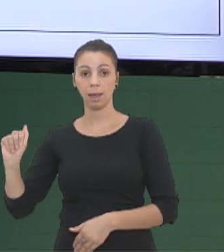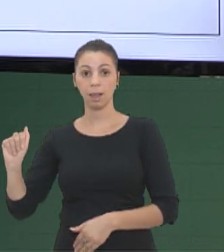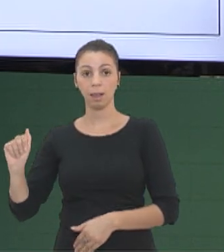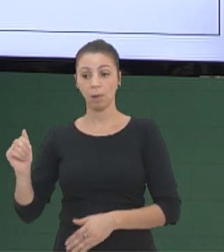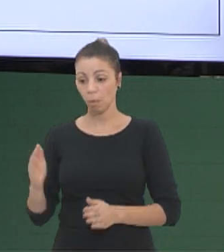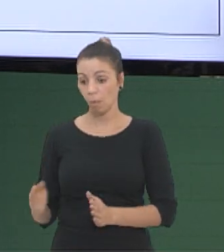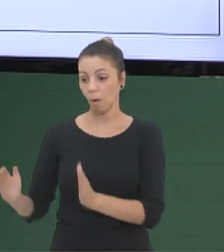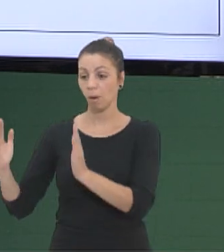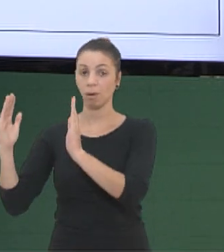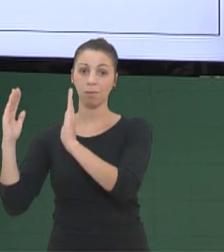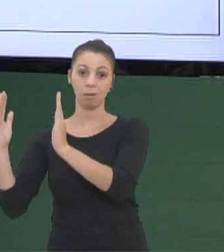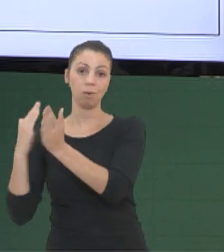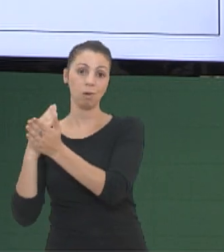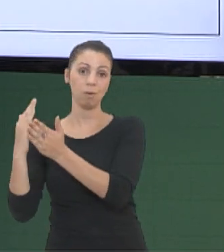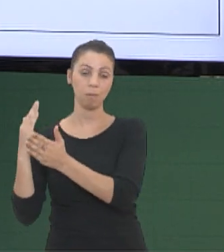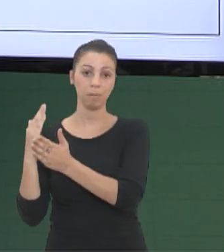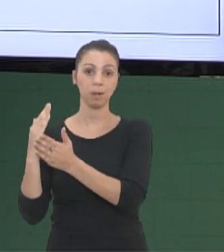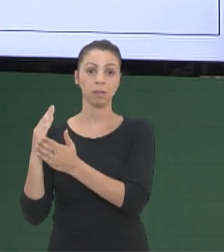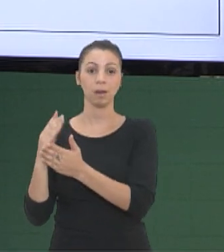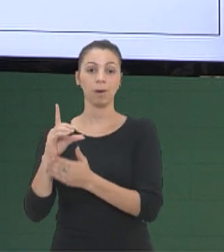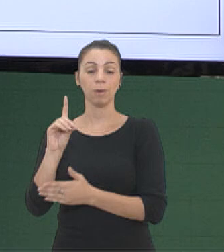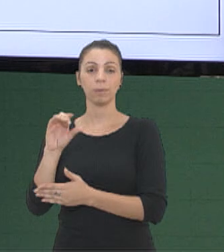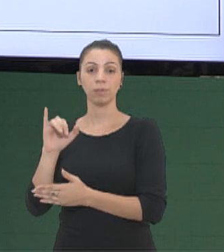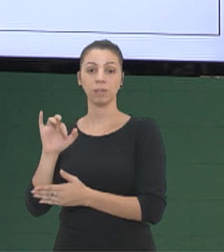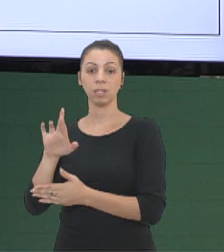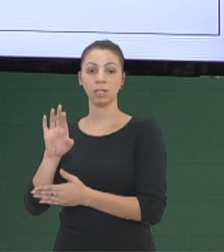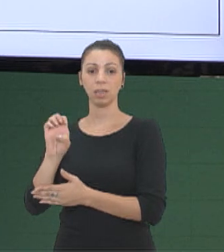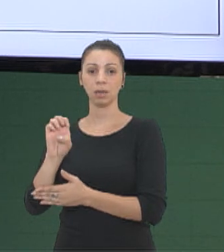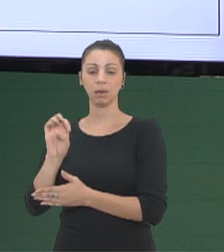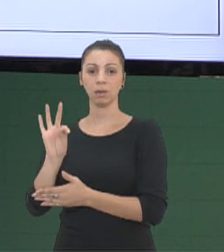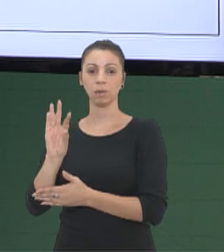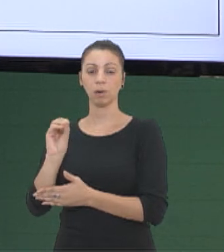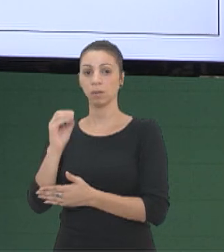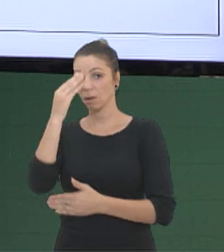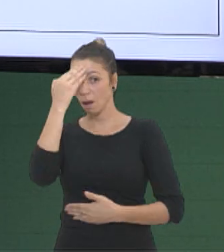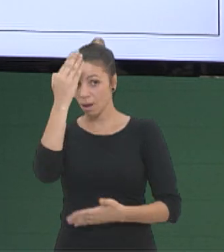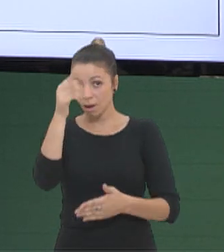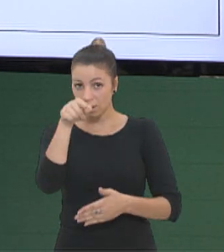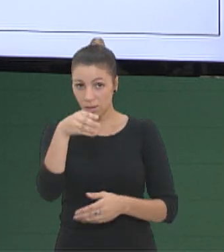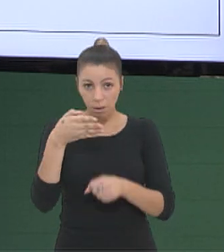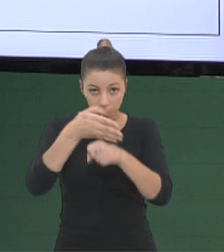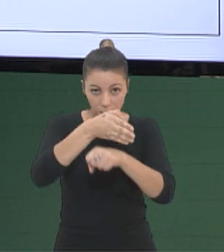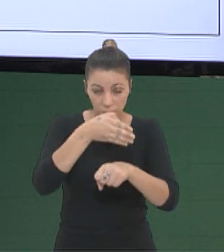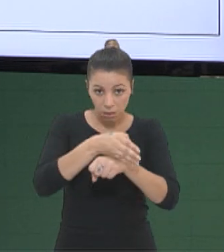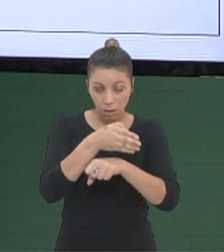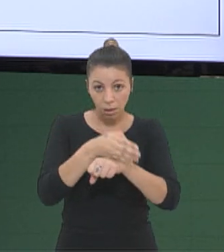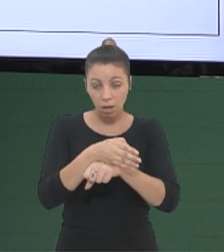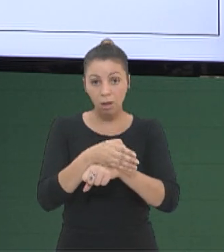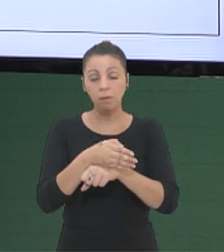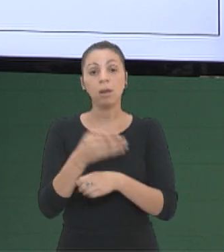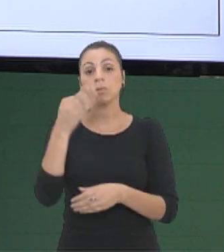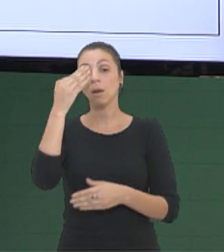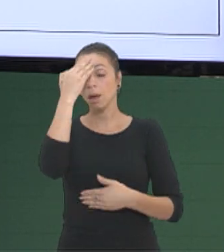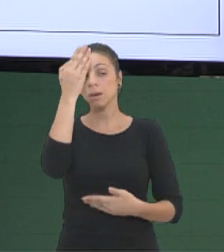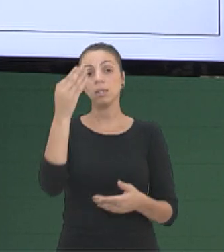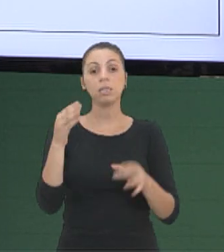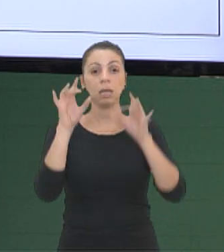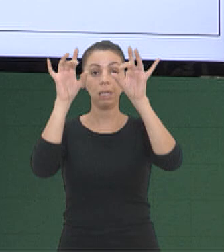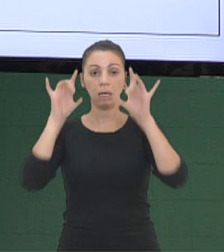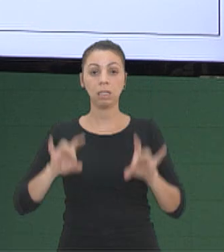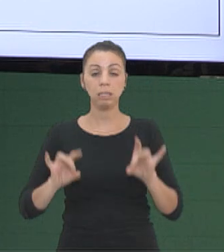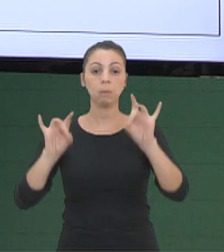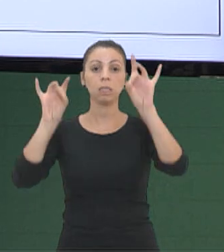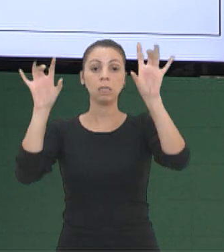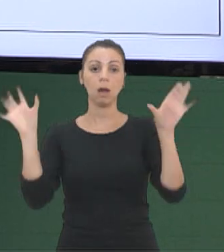conversaremos então na próxima aula. Agradeço a participação de vocês e queria agradecer de forma especial aqui a